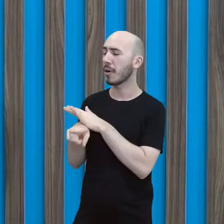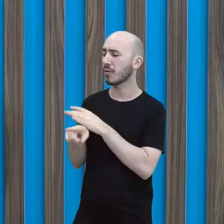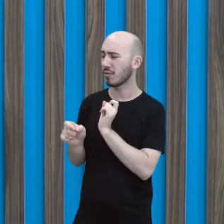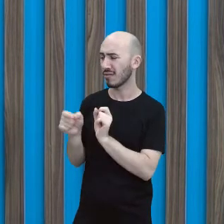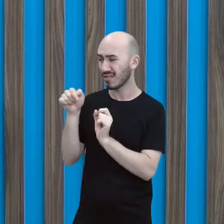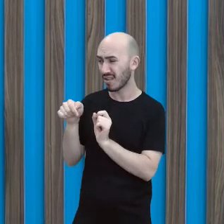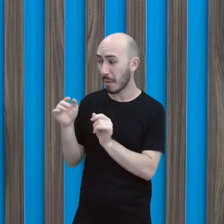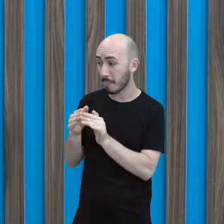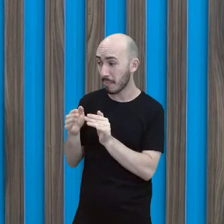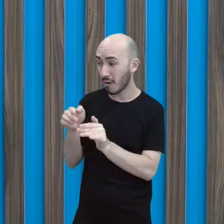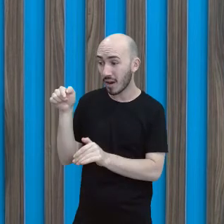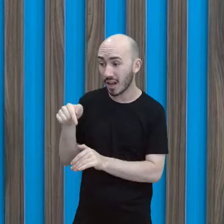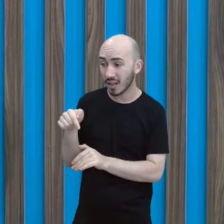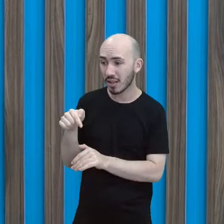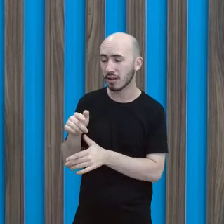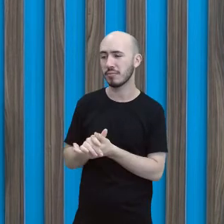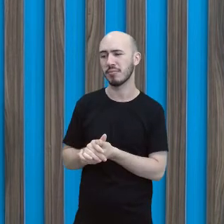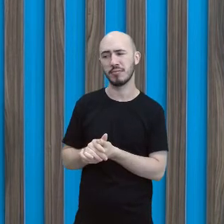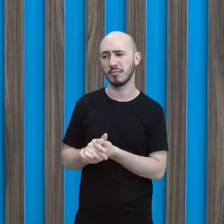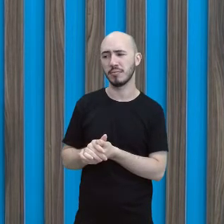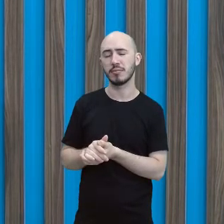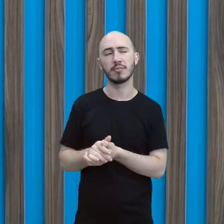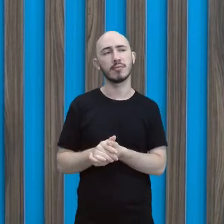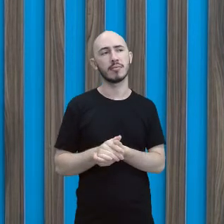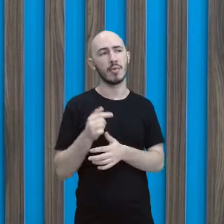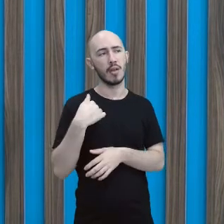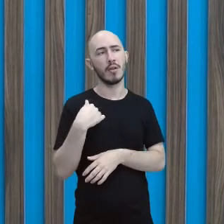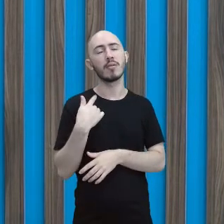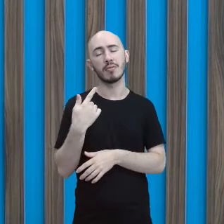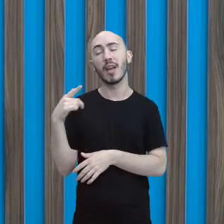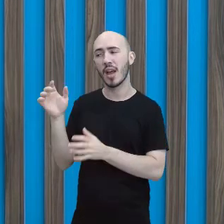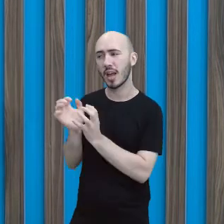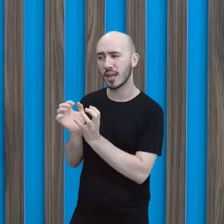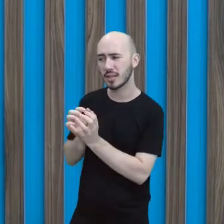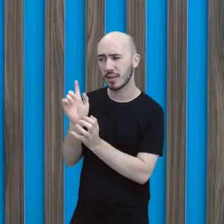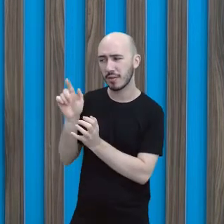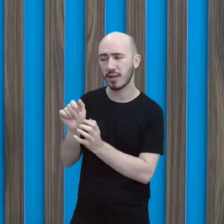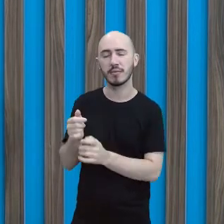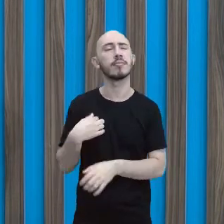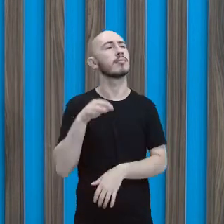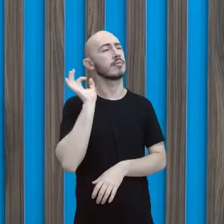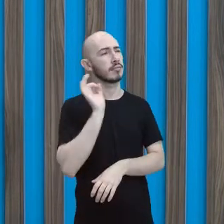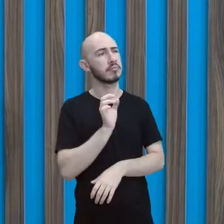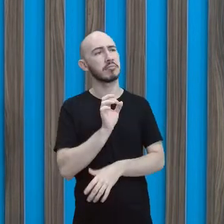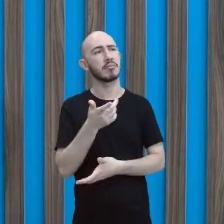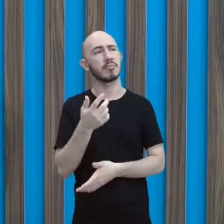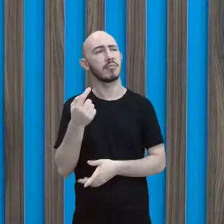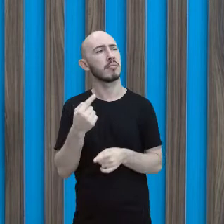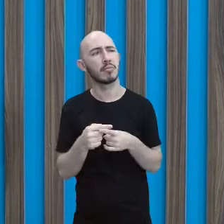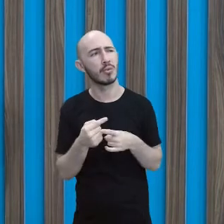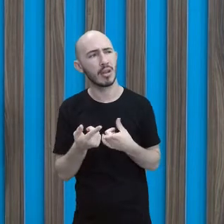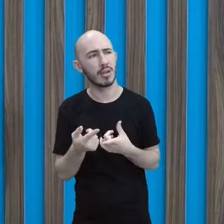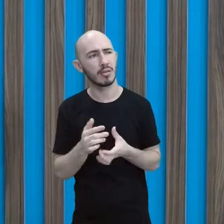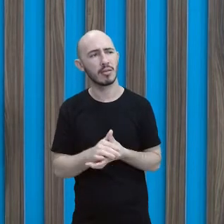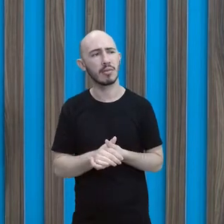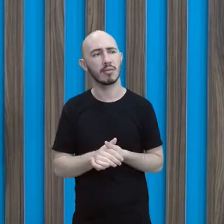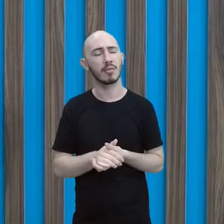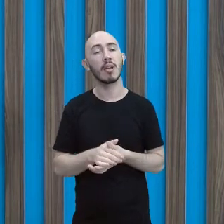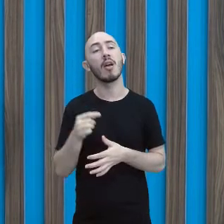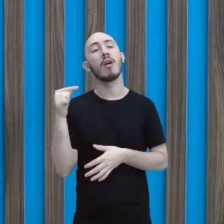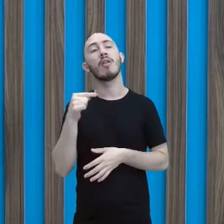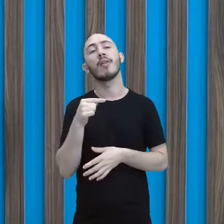sabe? O seu sotaque é muito pernambucano, você é de Recife, né? Eu disse, acertou. Aí, agora, por quê? Não, porque você fala muito igual ao